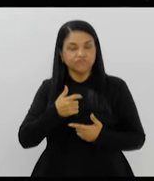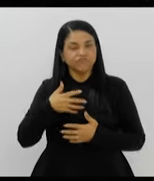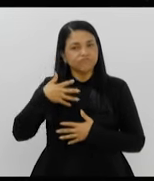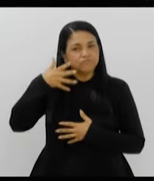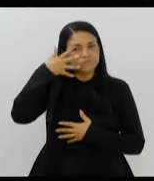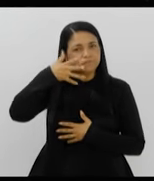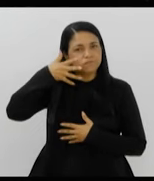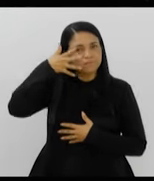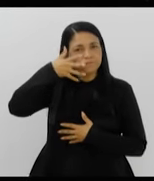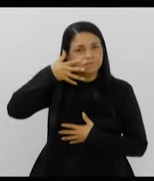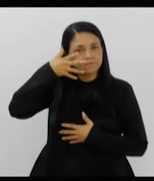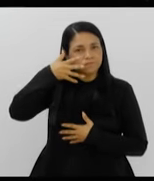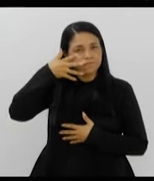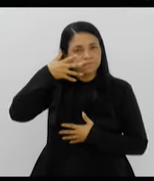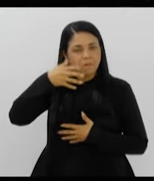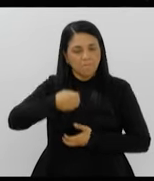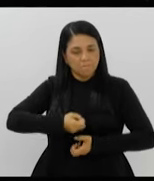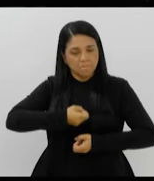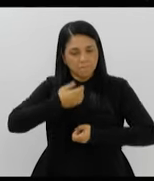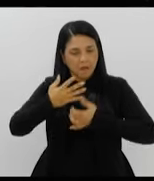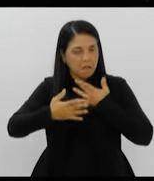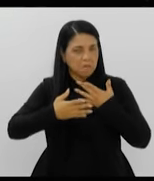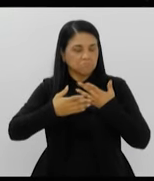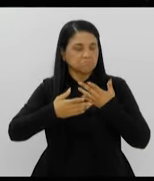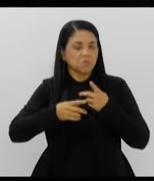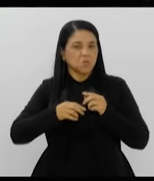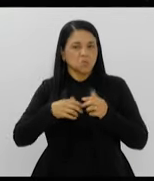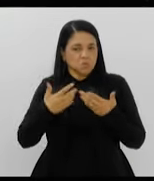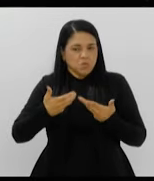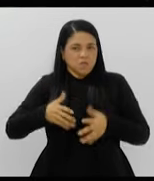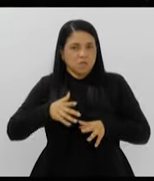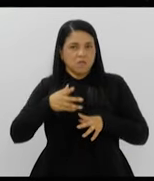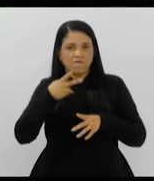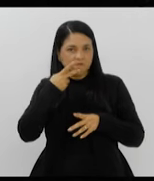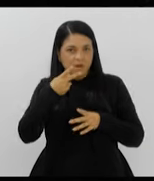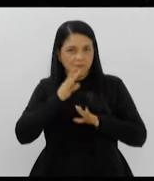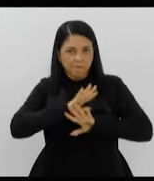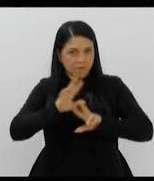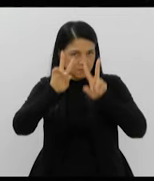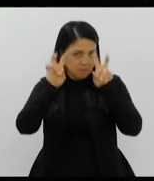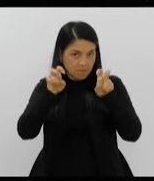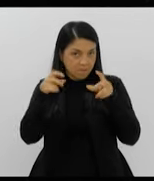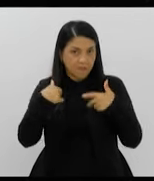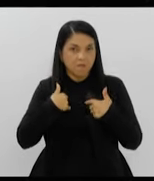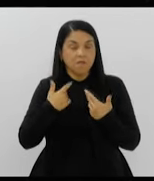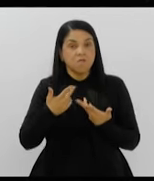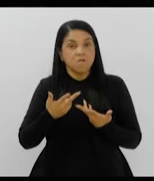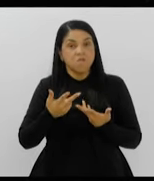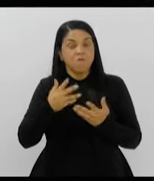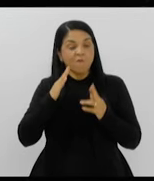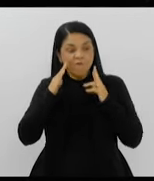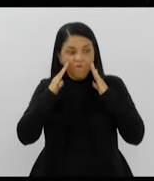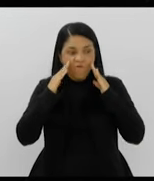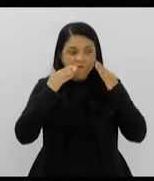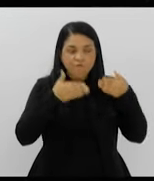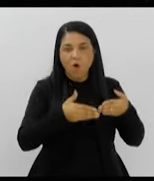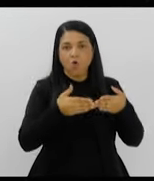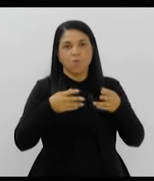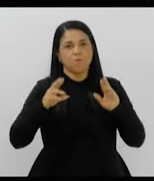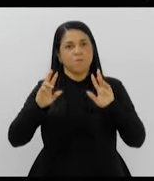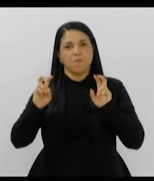discursando, porque eu não iria nem falar sobre isso, para que eu não vou mudar o foco do meu